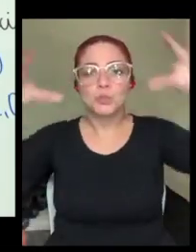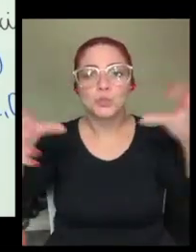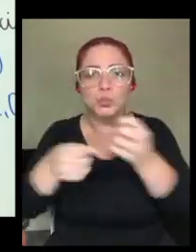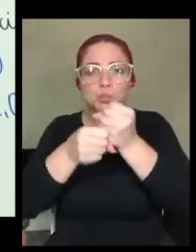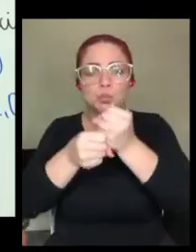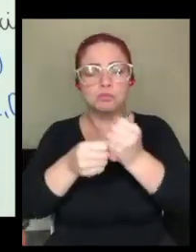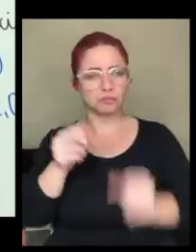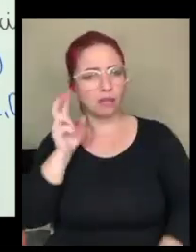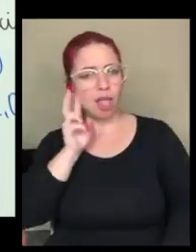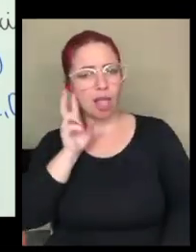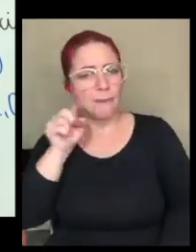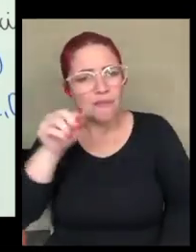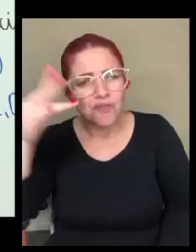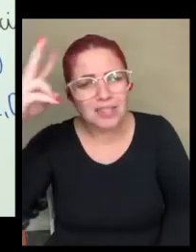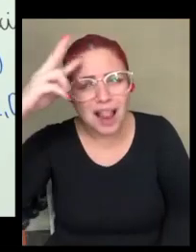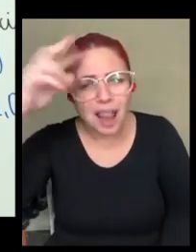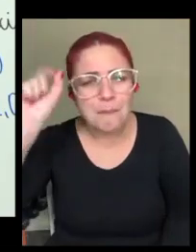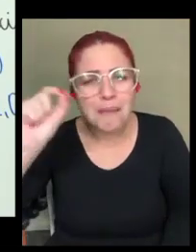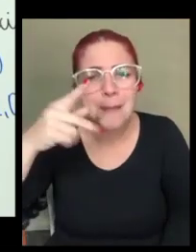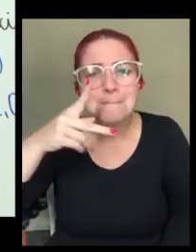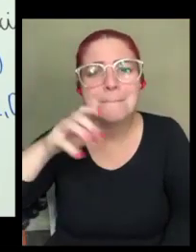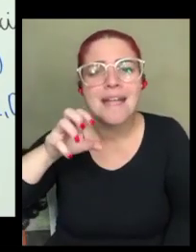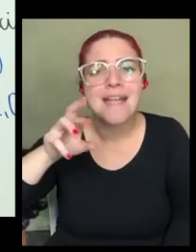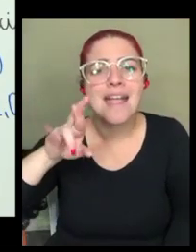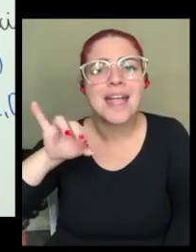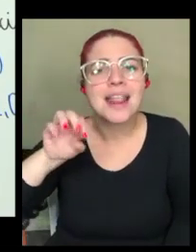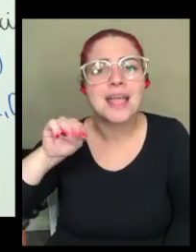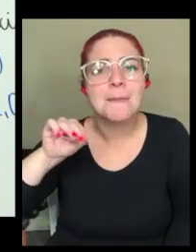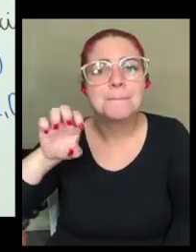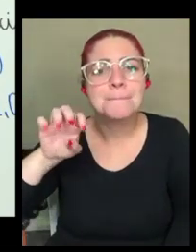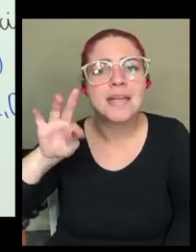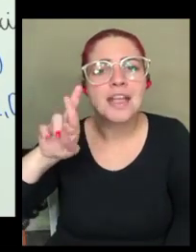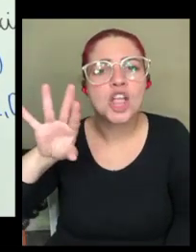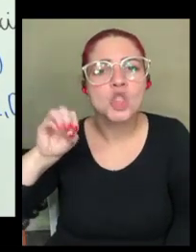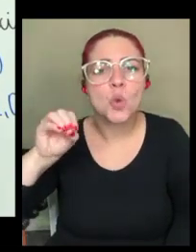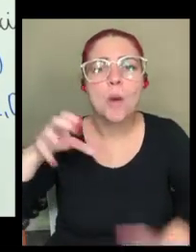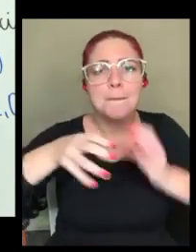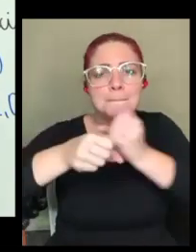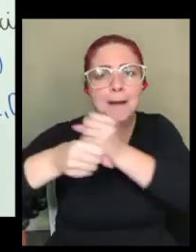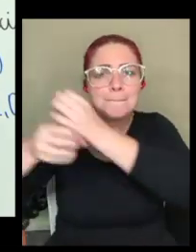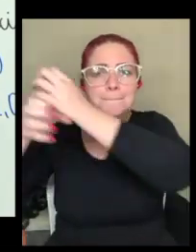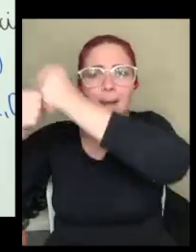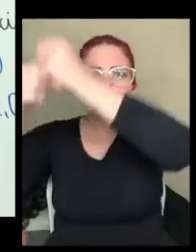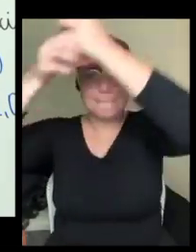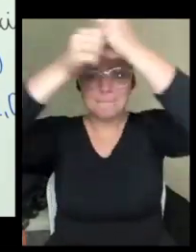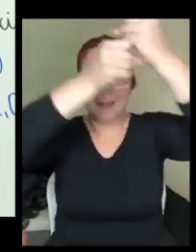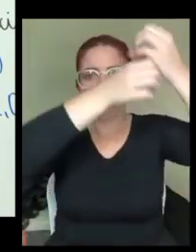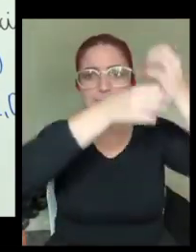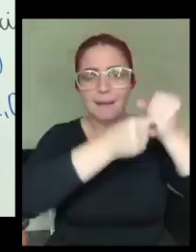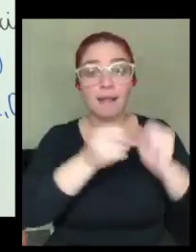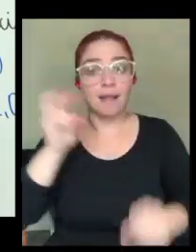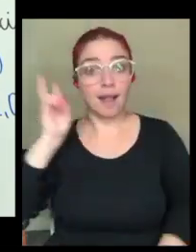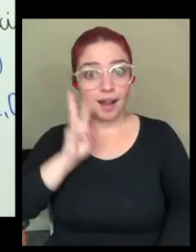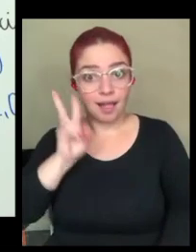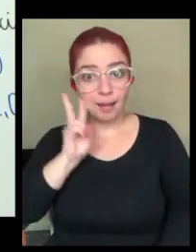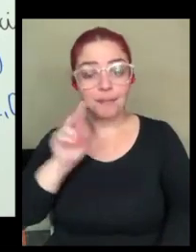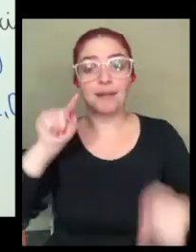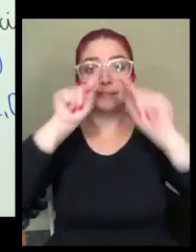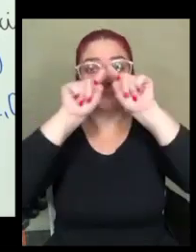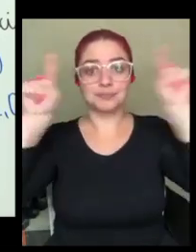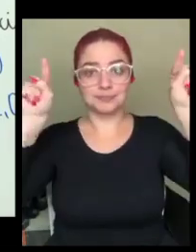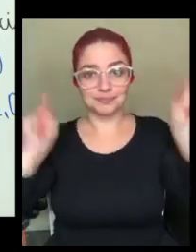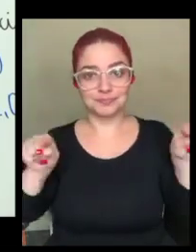retângulo? Você sabe? Primeiro, você se lembra o que é um perímetro? Perímetro é a soma de todos os lados